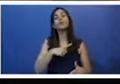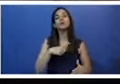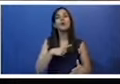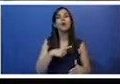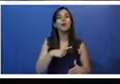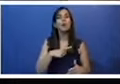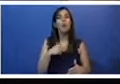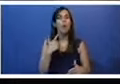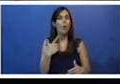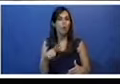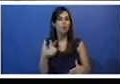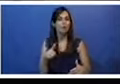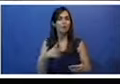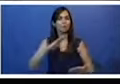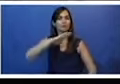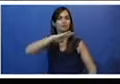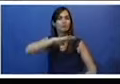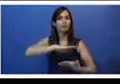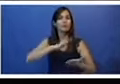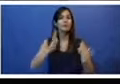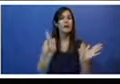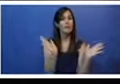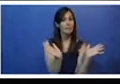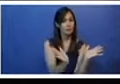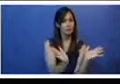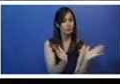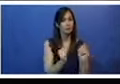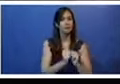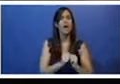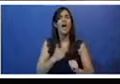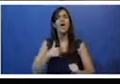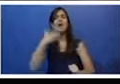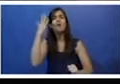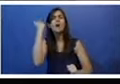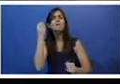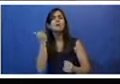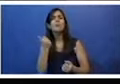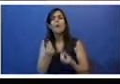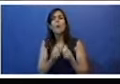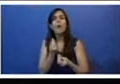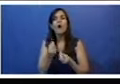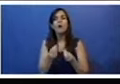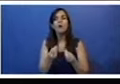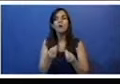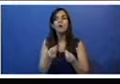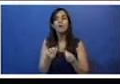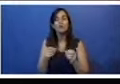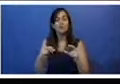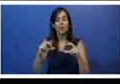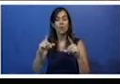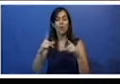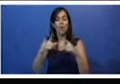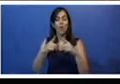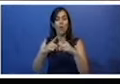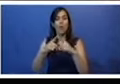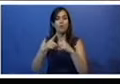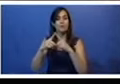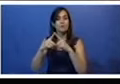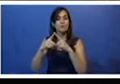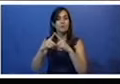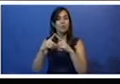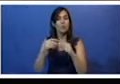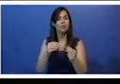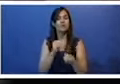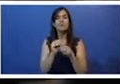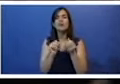trapézio e eu preciso pensar quantos losangos para eu montar o